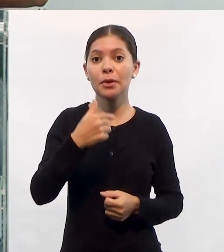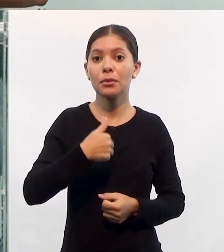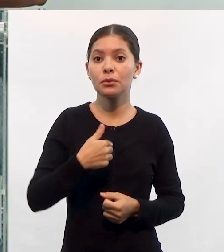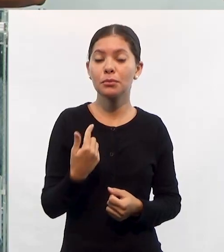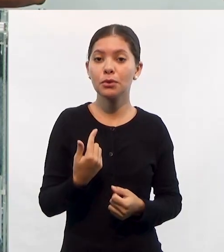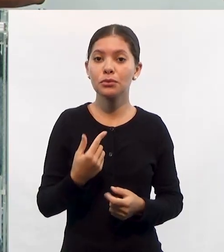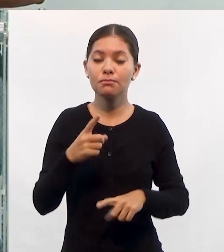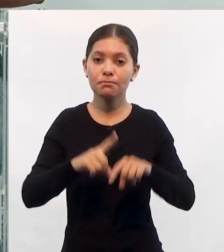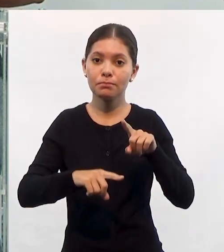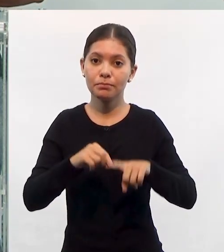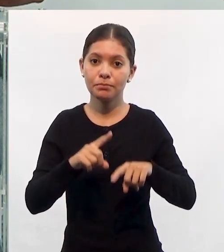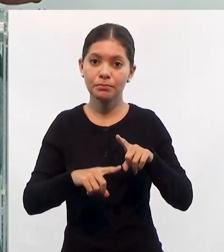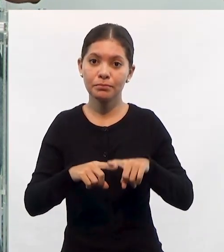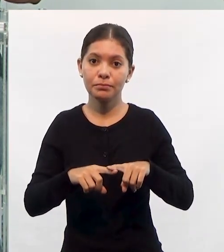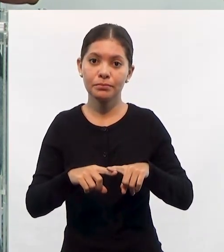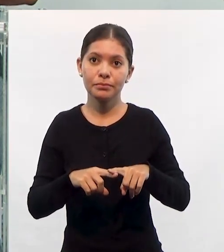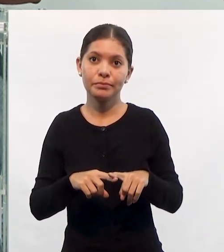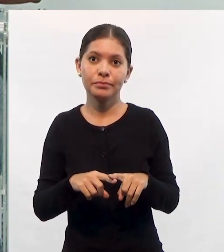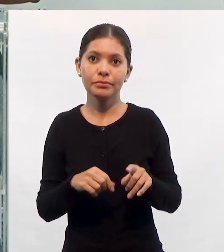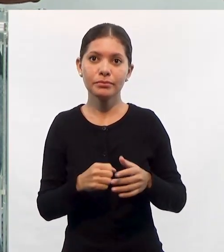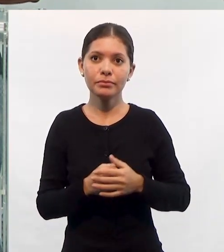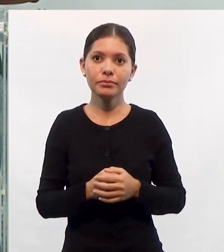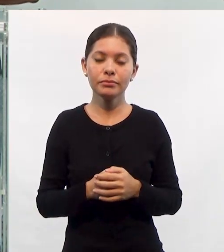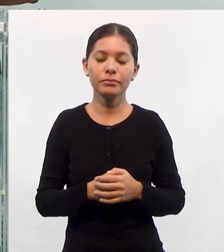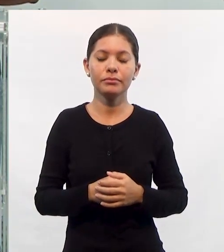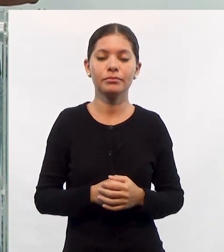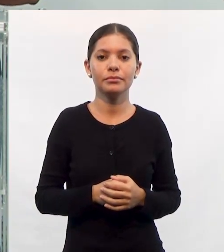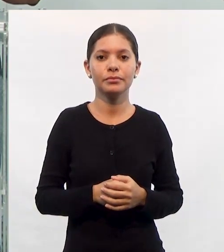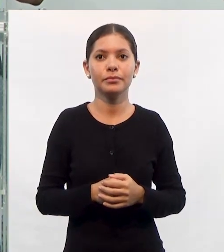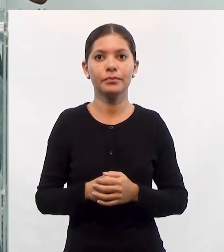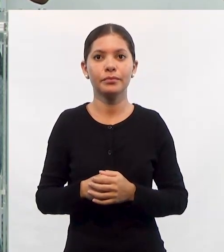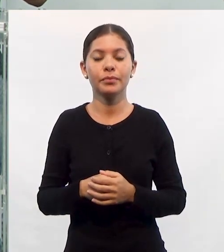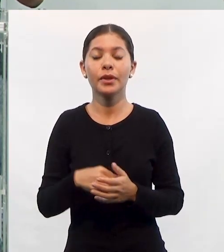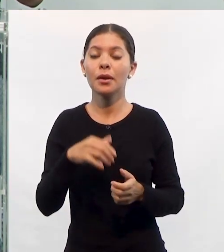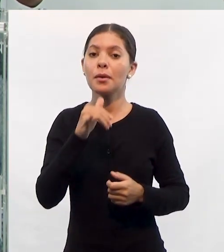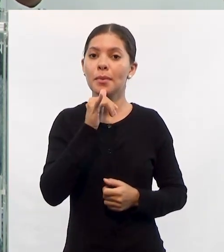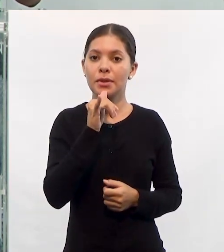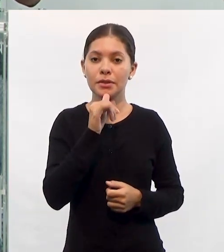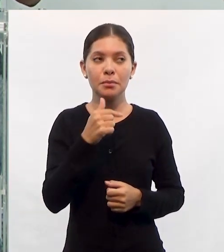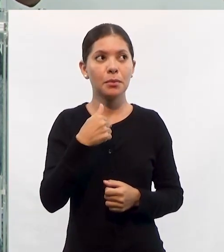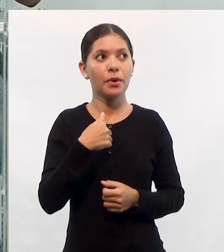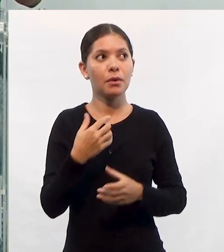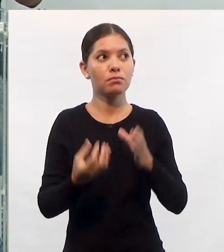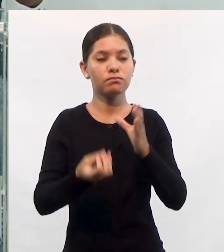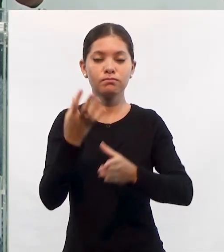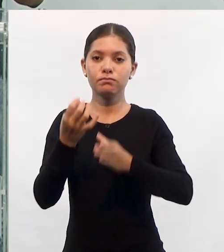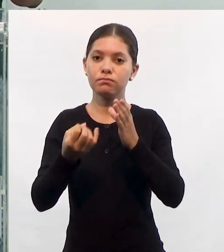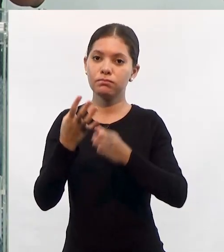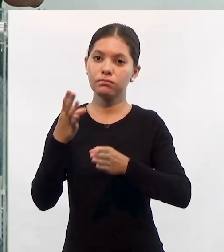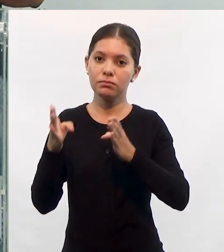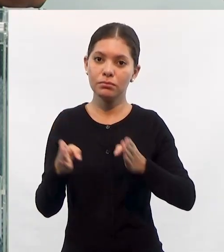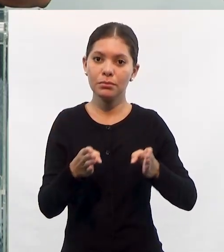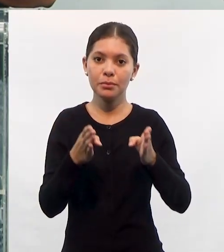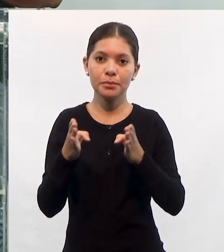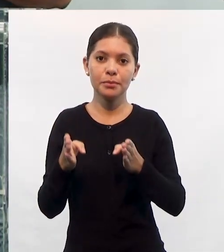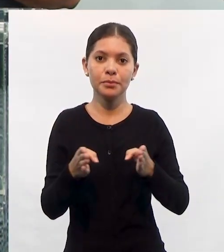meus insumos. Os meus insumos são as entradas. Por exemplo, para eu produzir